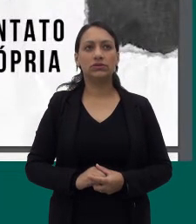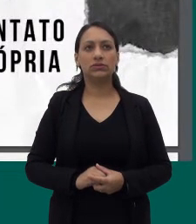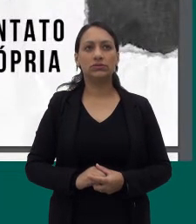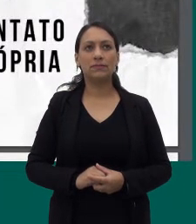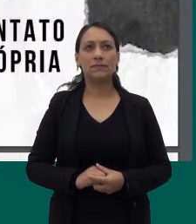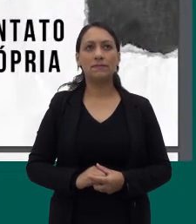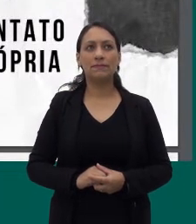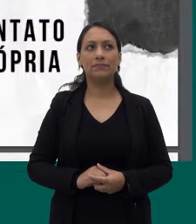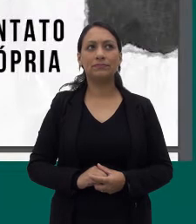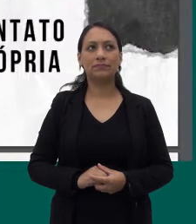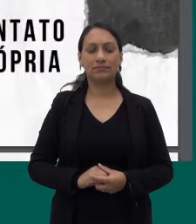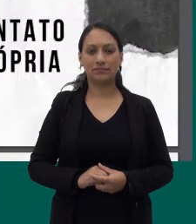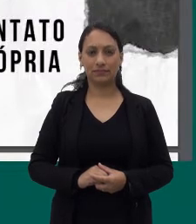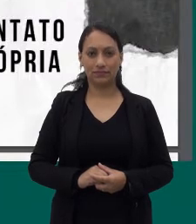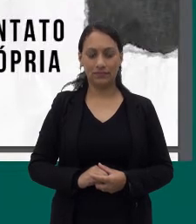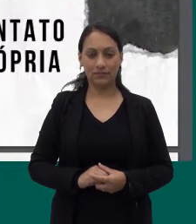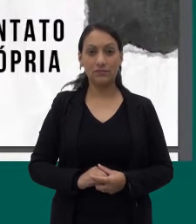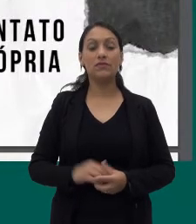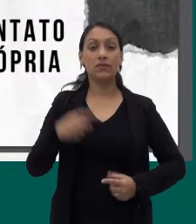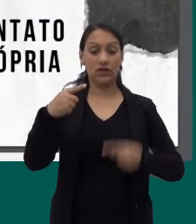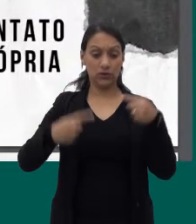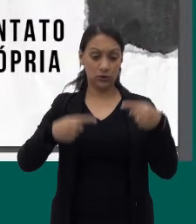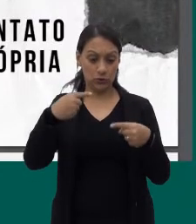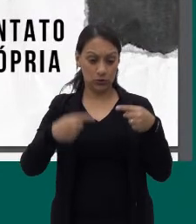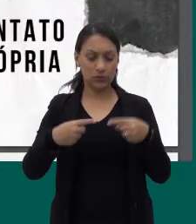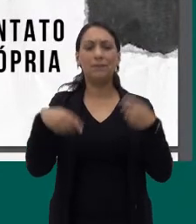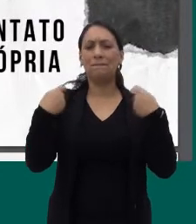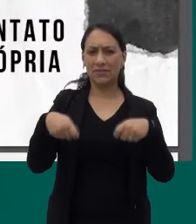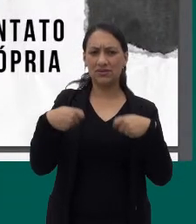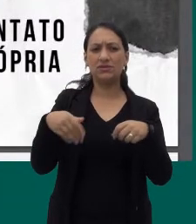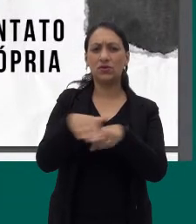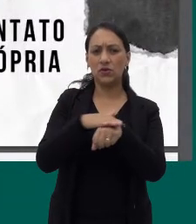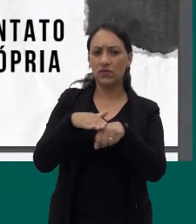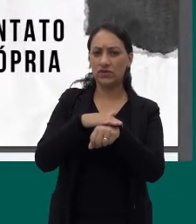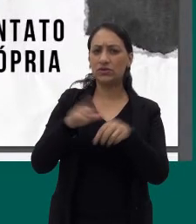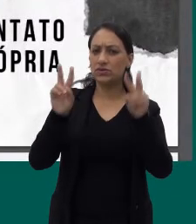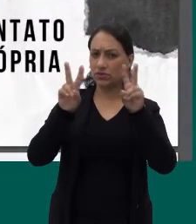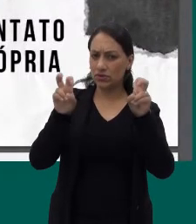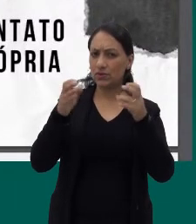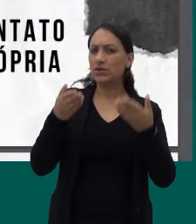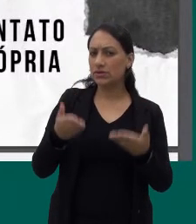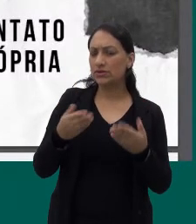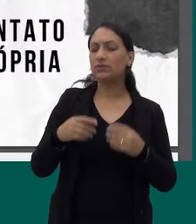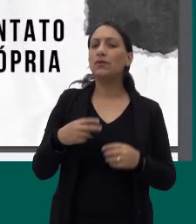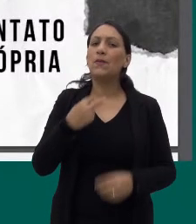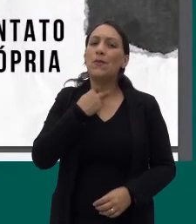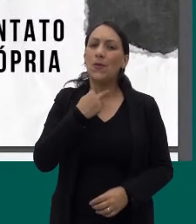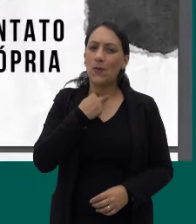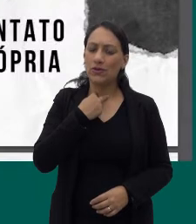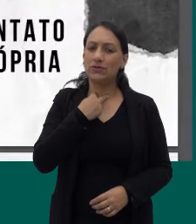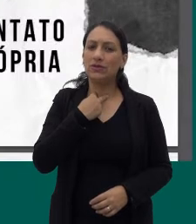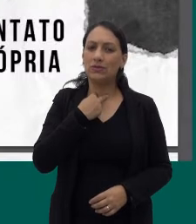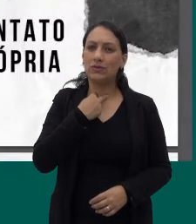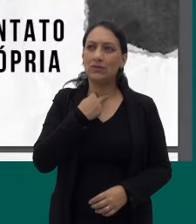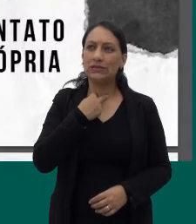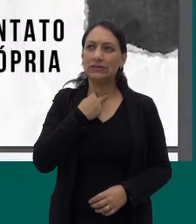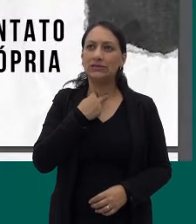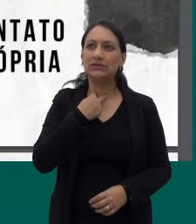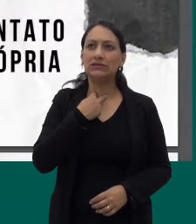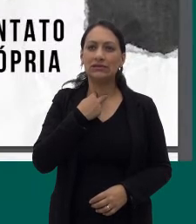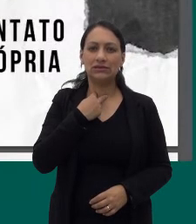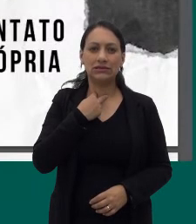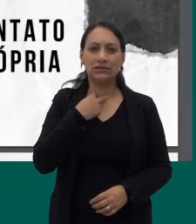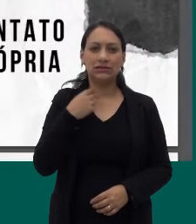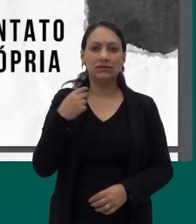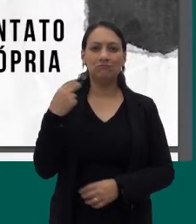por mais que a gente discuta e precisa falar sobre tudo isso, a gente também não pode negar, assim, ou